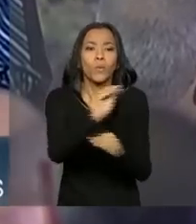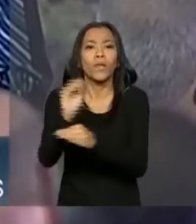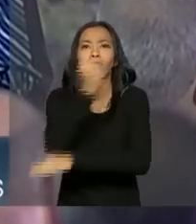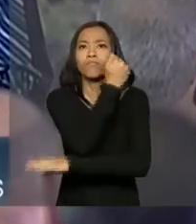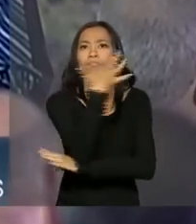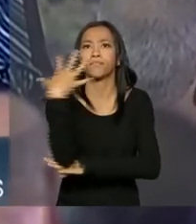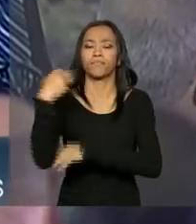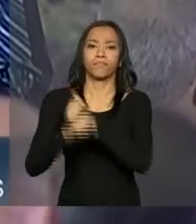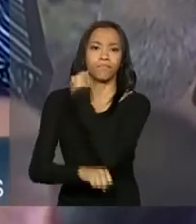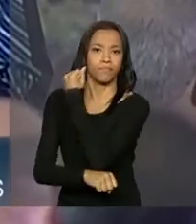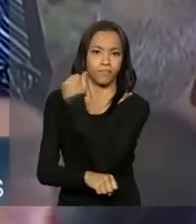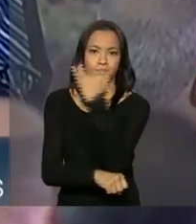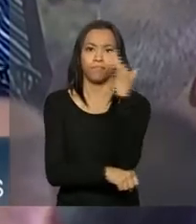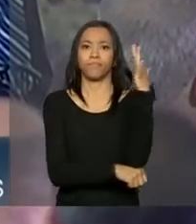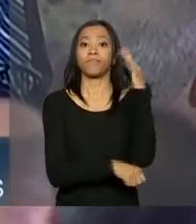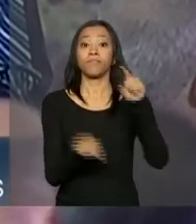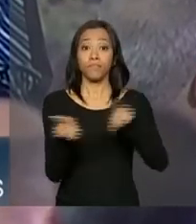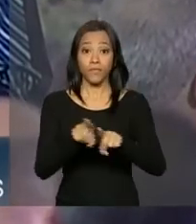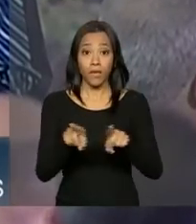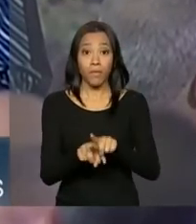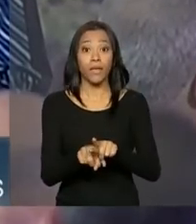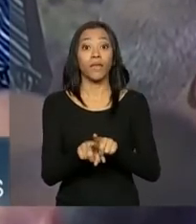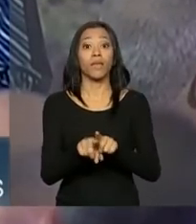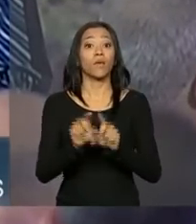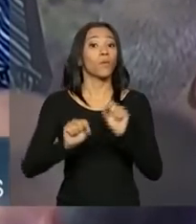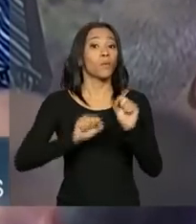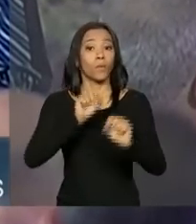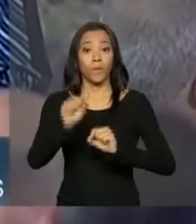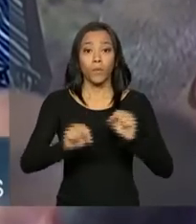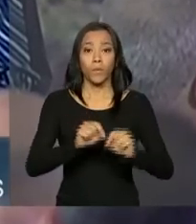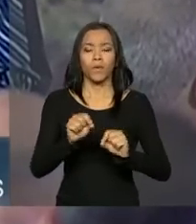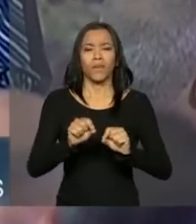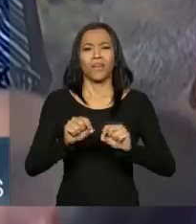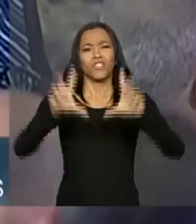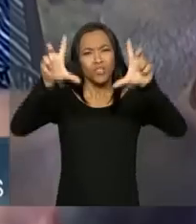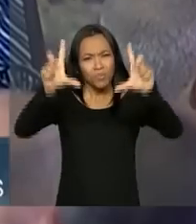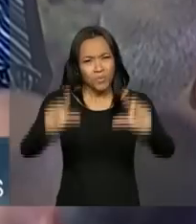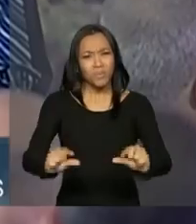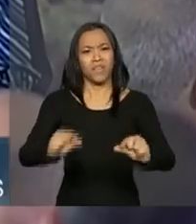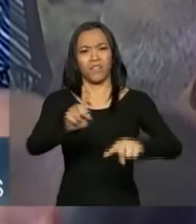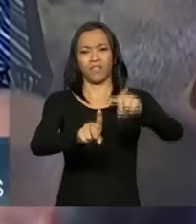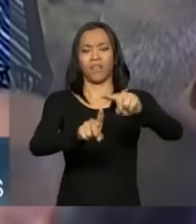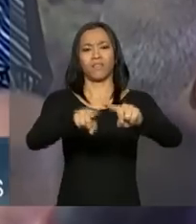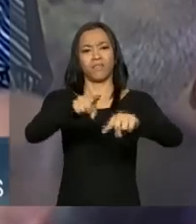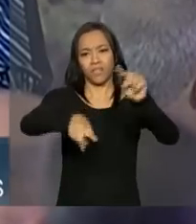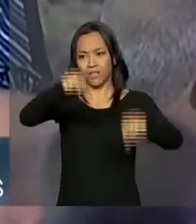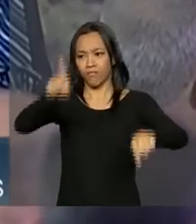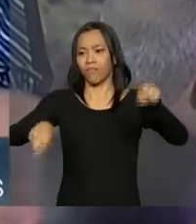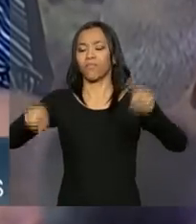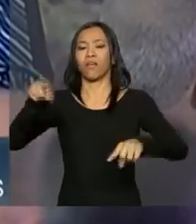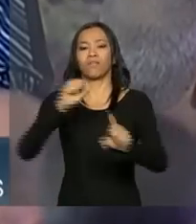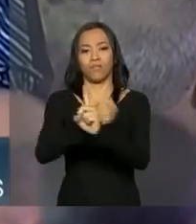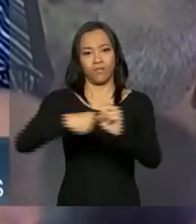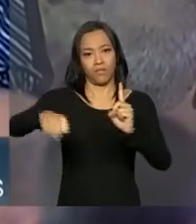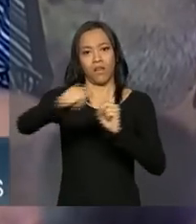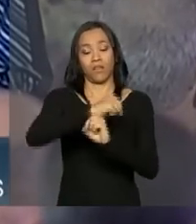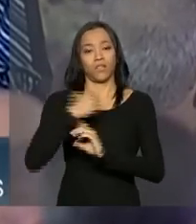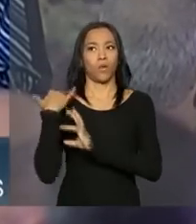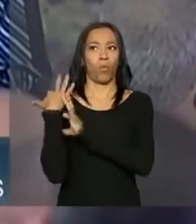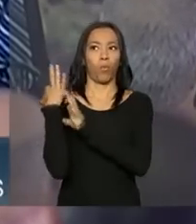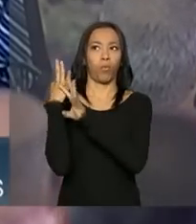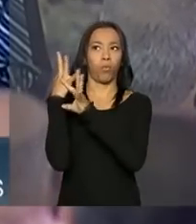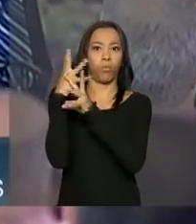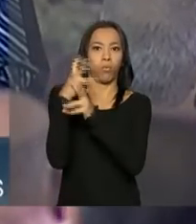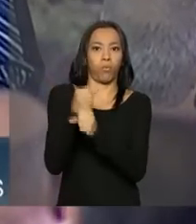da redução das extremas desigualdades que, ao longo dos últimos 13